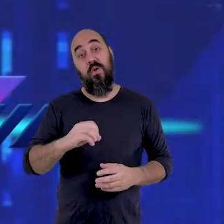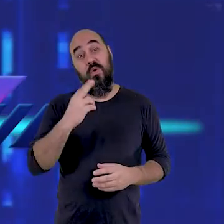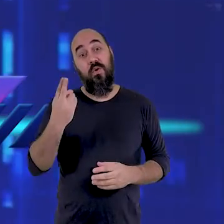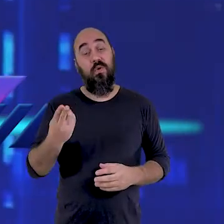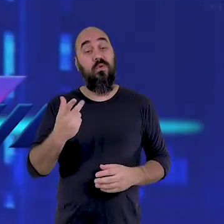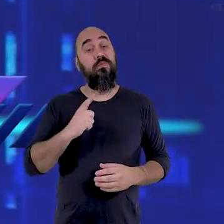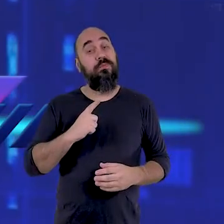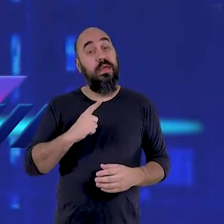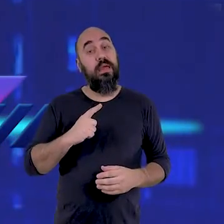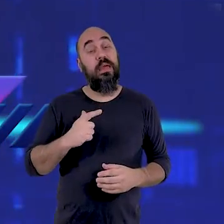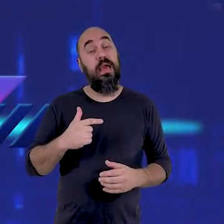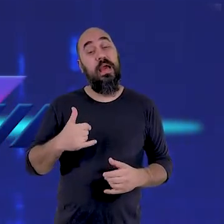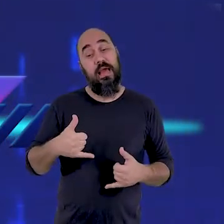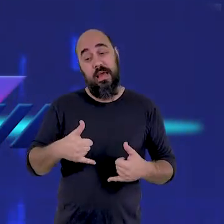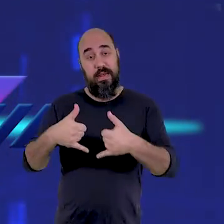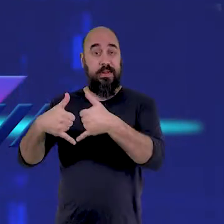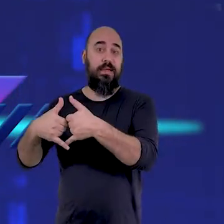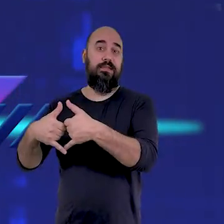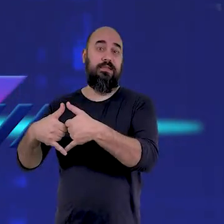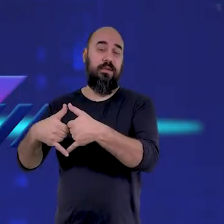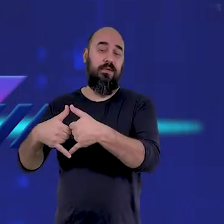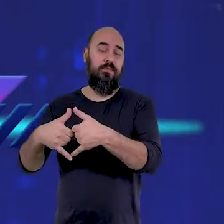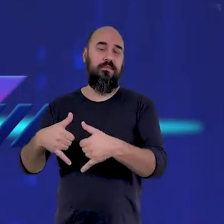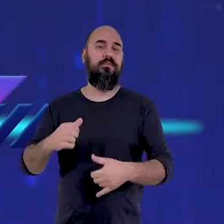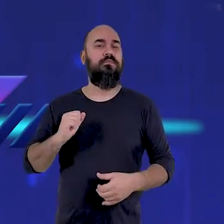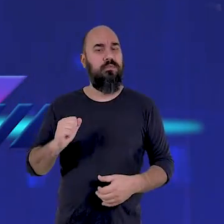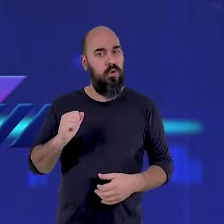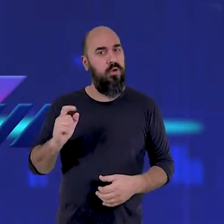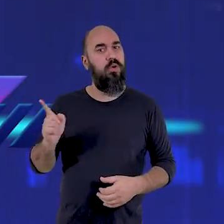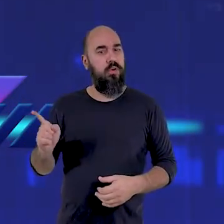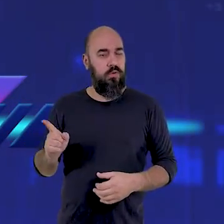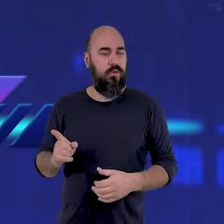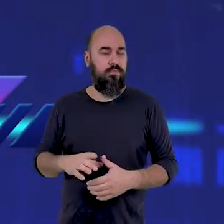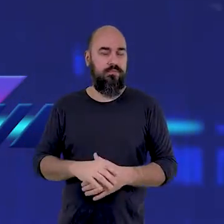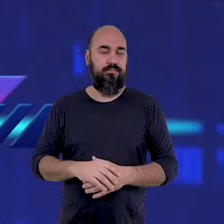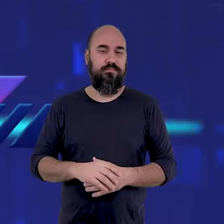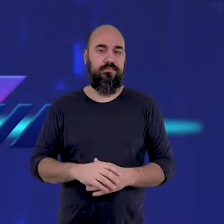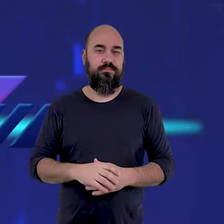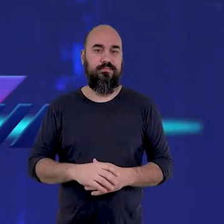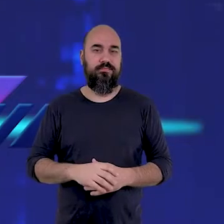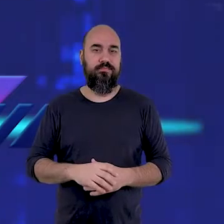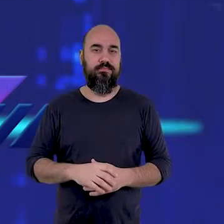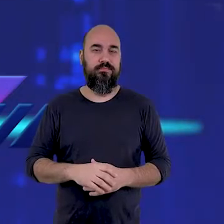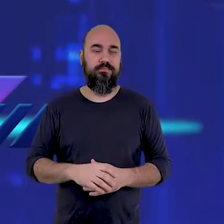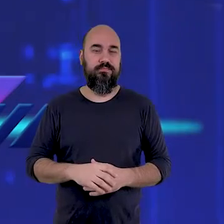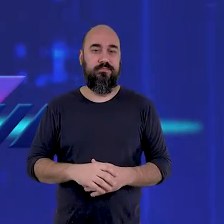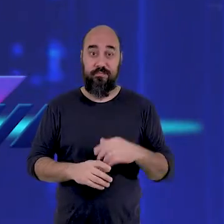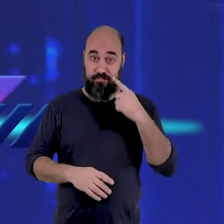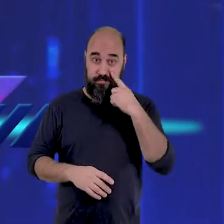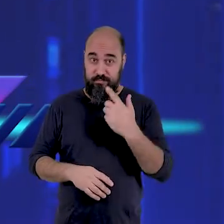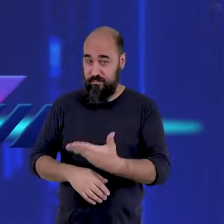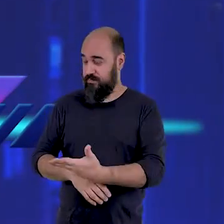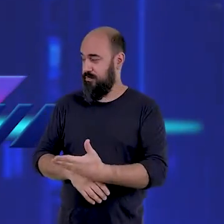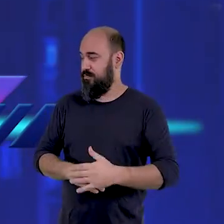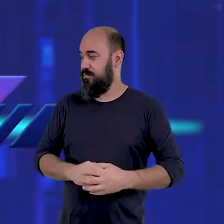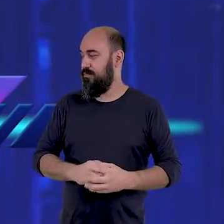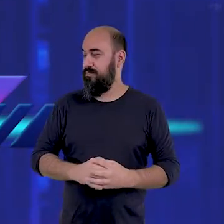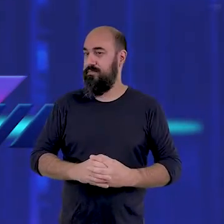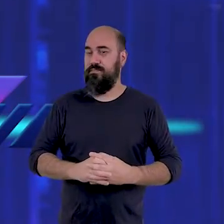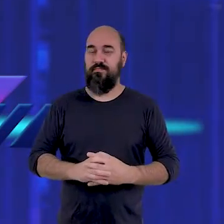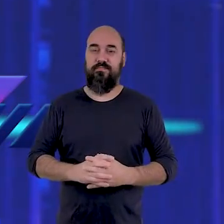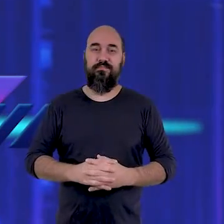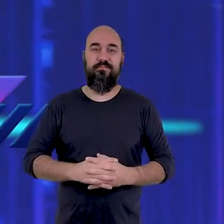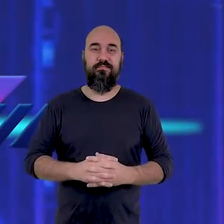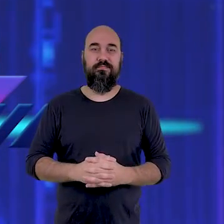também ligar no telefone fixo. Esse aqui funciona no horário comercial de segunda a sexta-feira. O telefone é 12 21